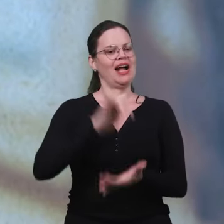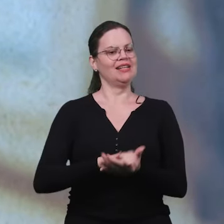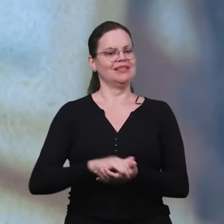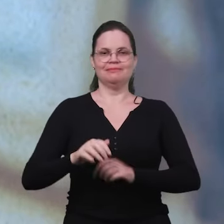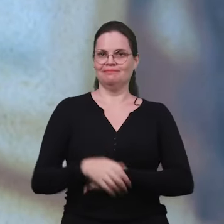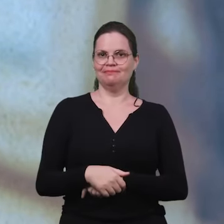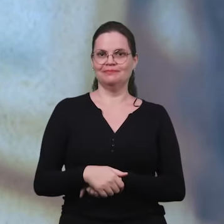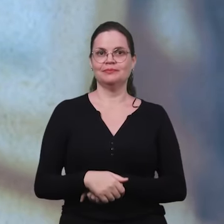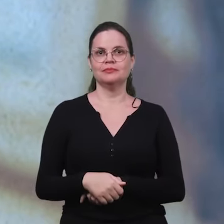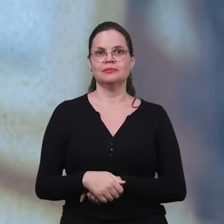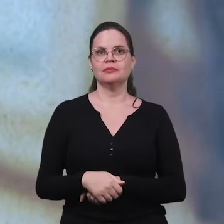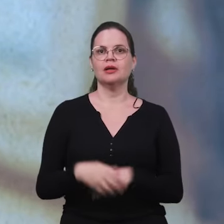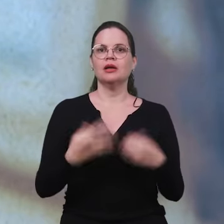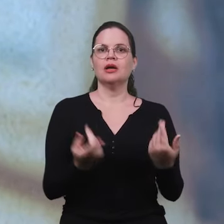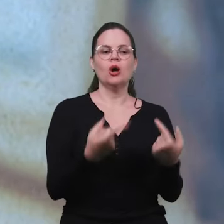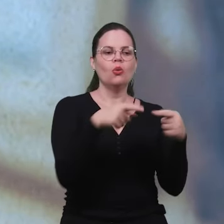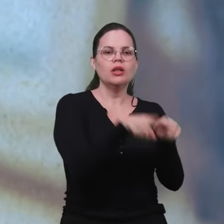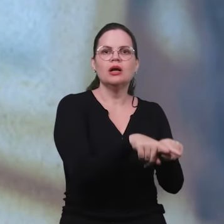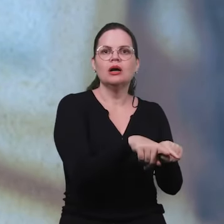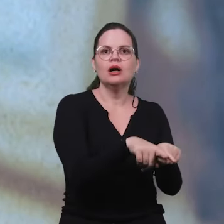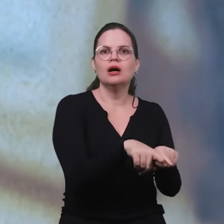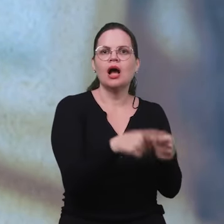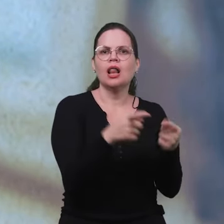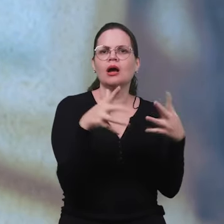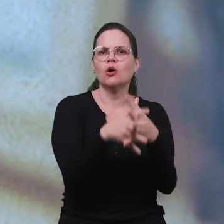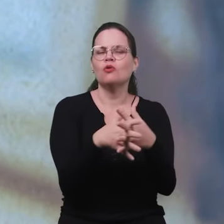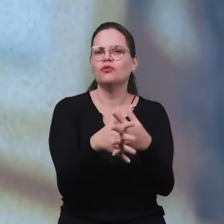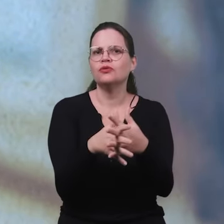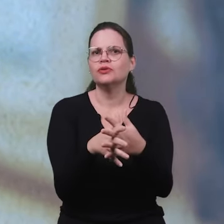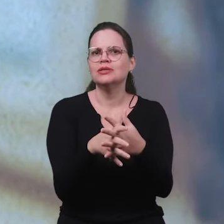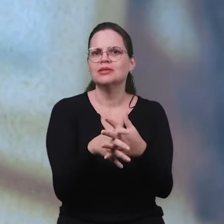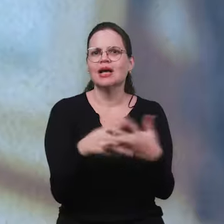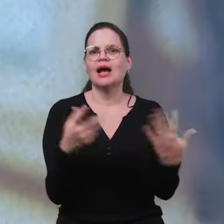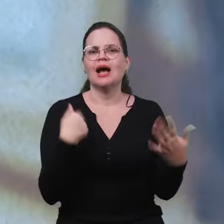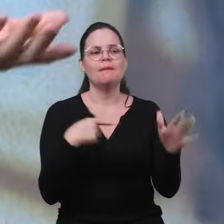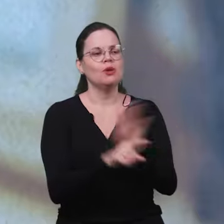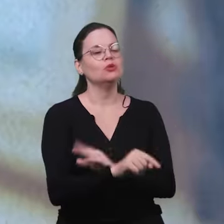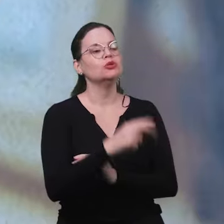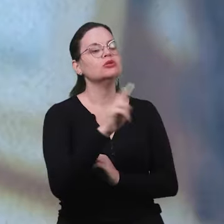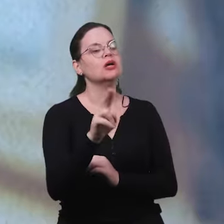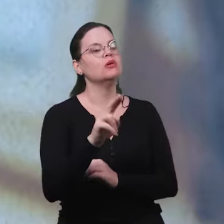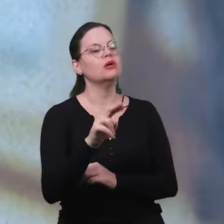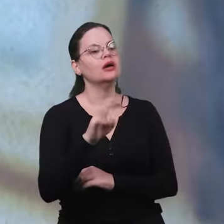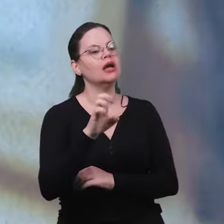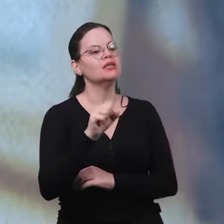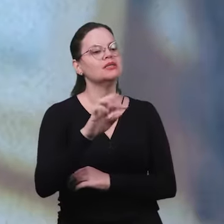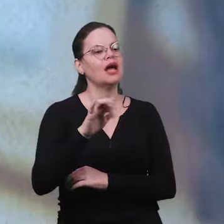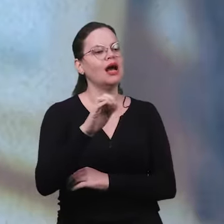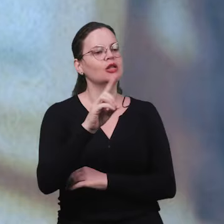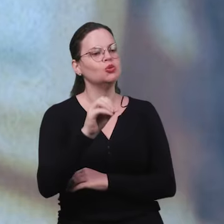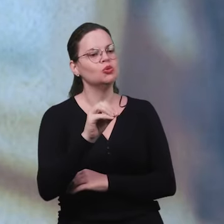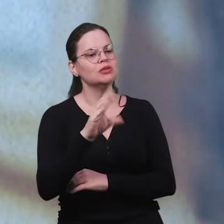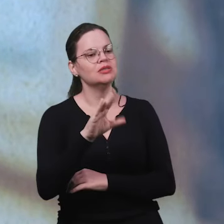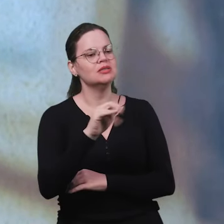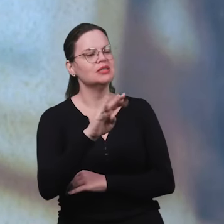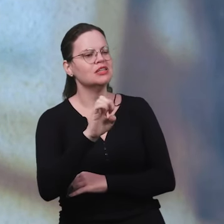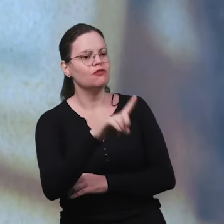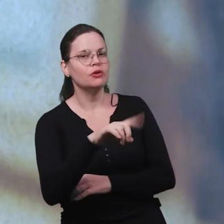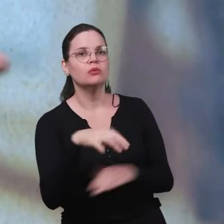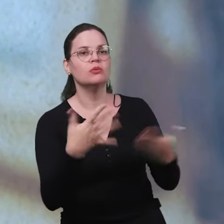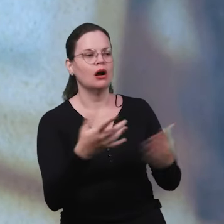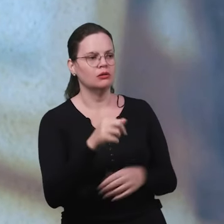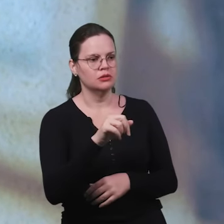E quem tem união estável? A pessoa, ela fica confusa, é muito comum no escritório, né? Talvez até aconteça com você no seu